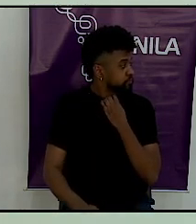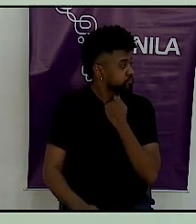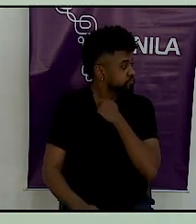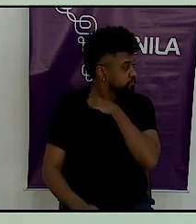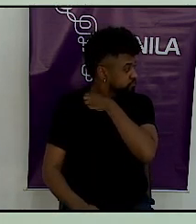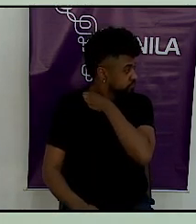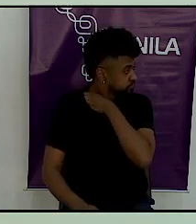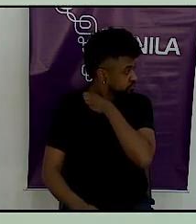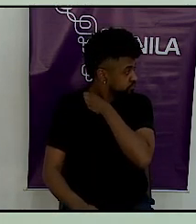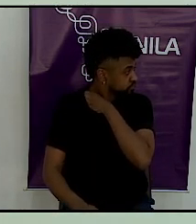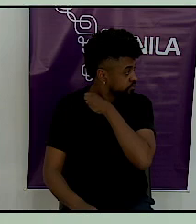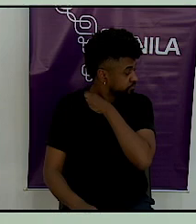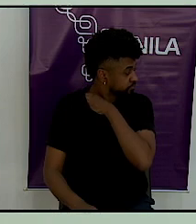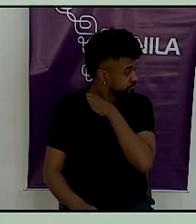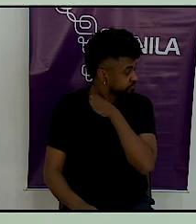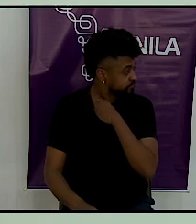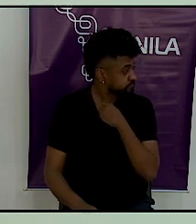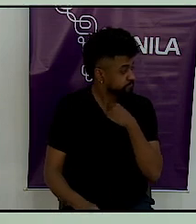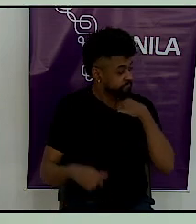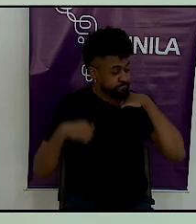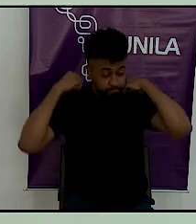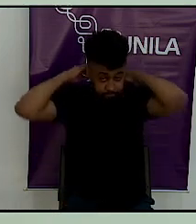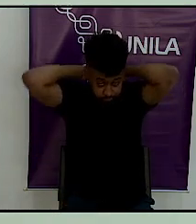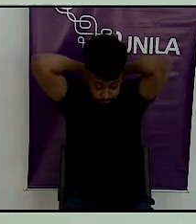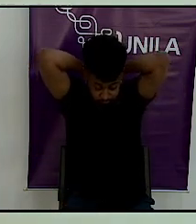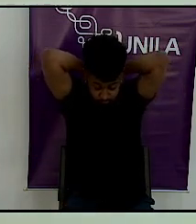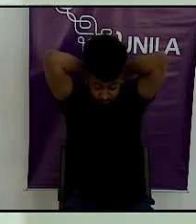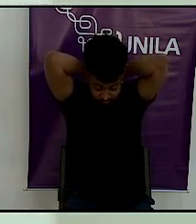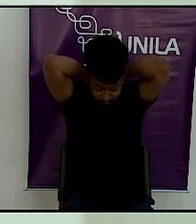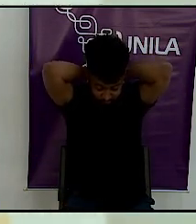graduação. E aí,